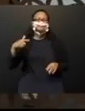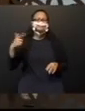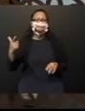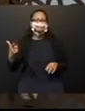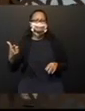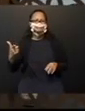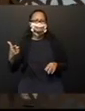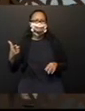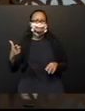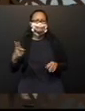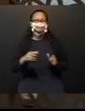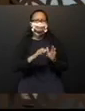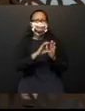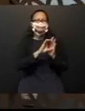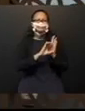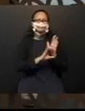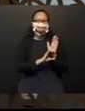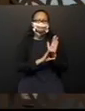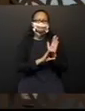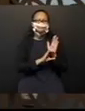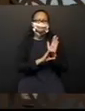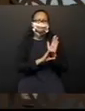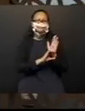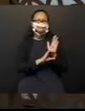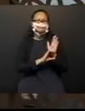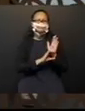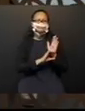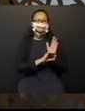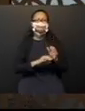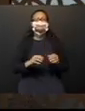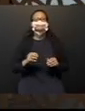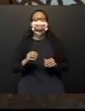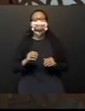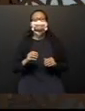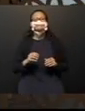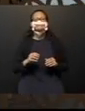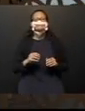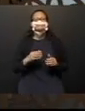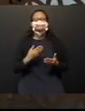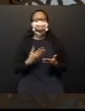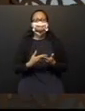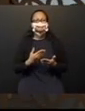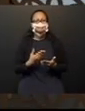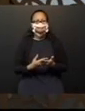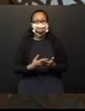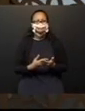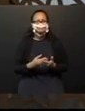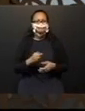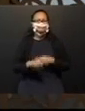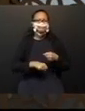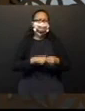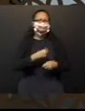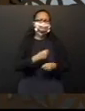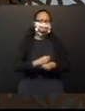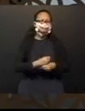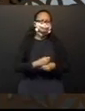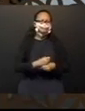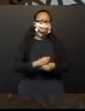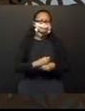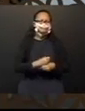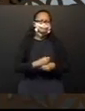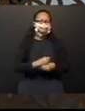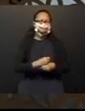conteúdos. Eu costumo dizer que a escola, os anos que a gente vai passando, é uma